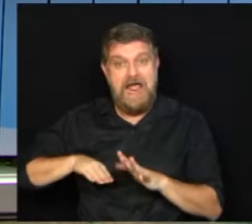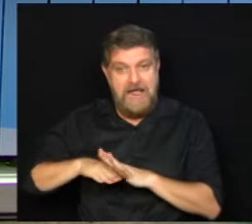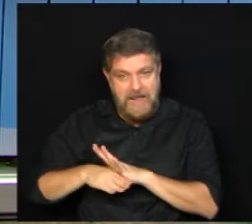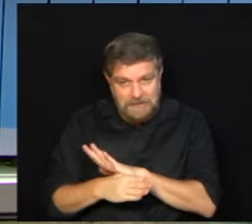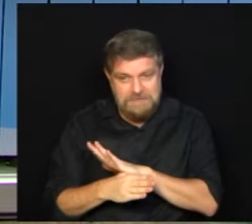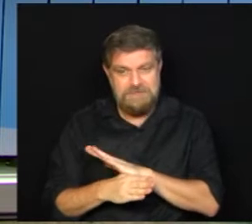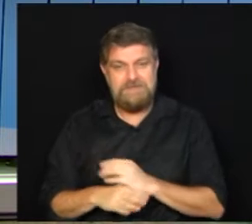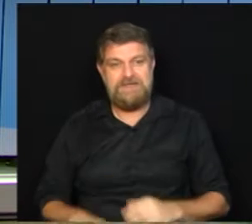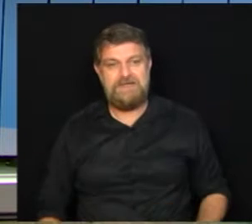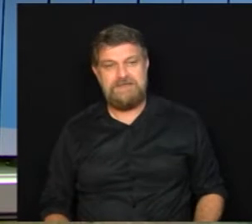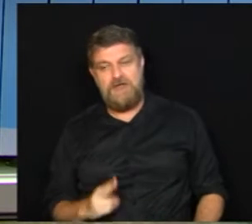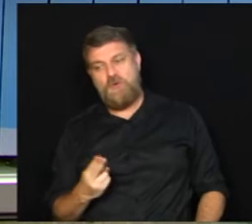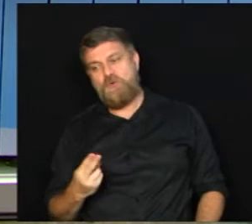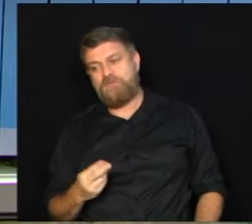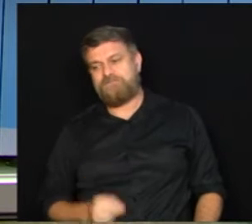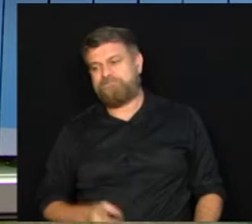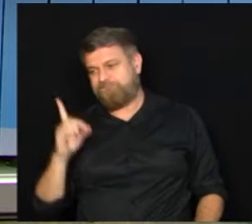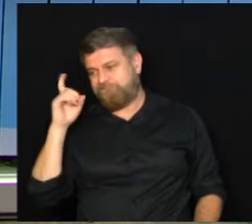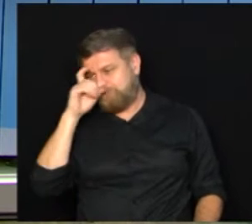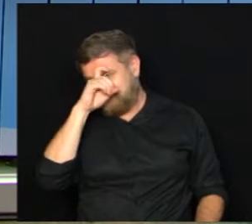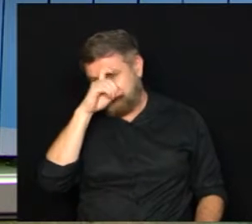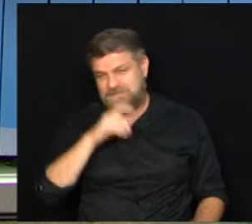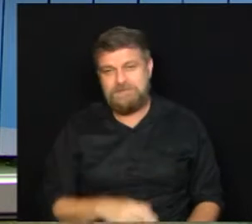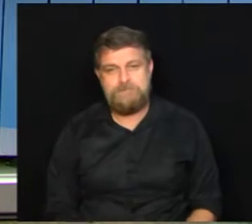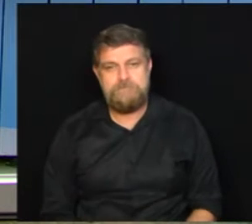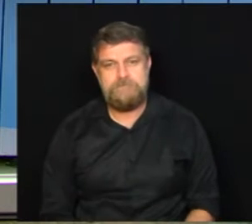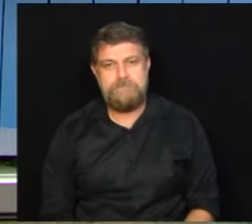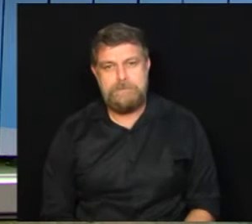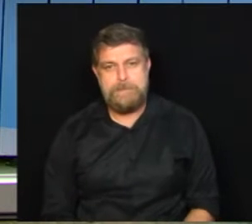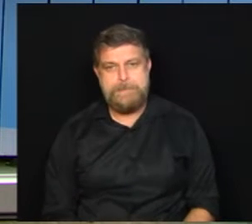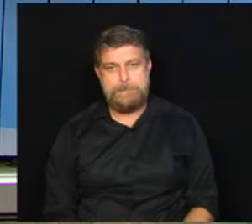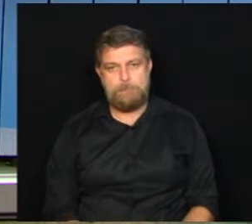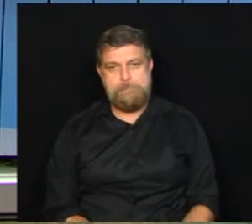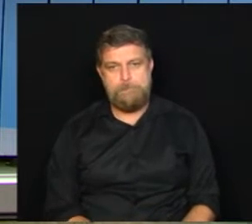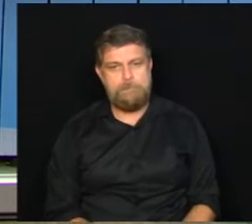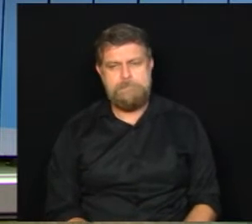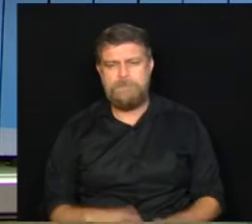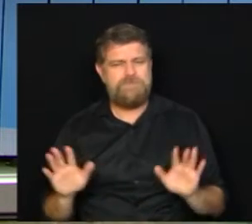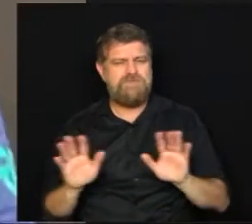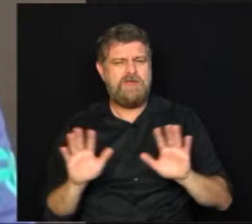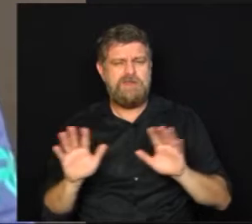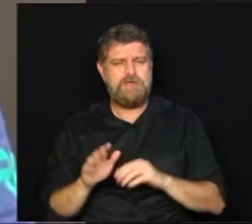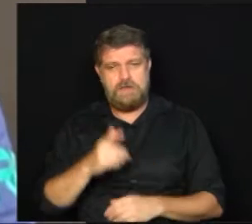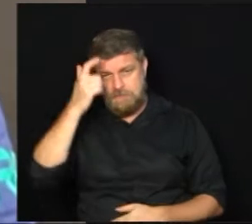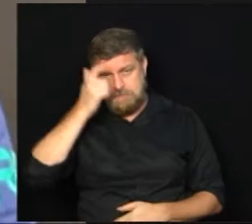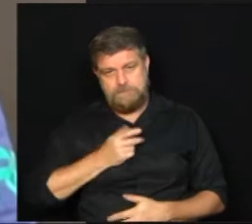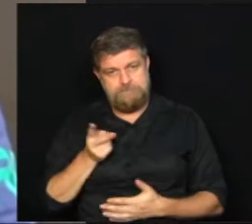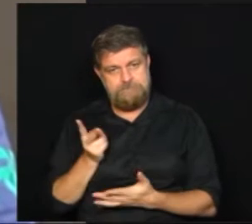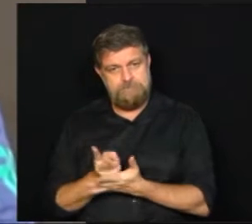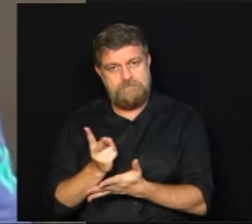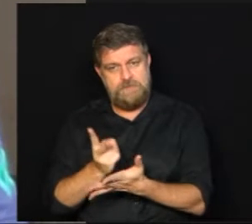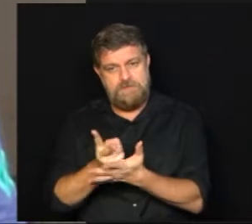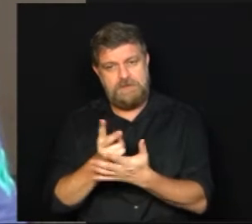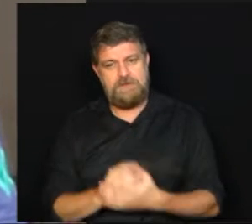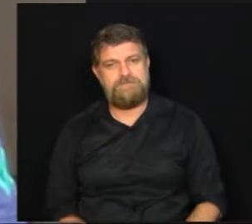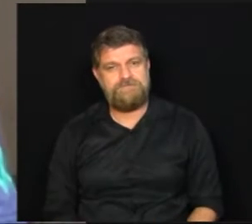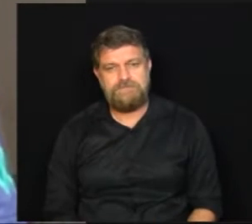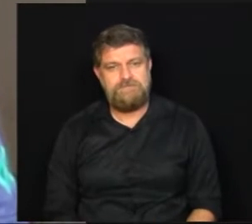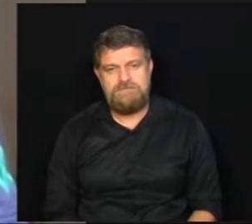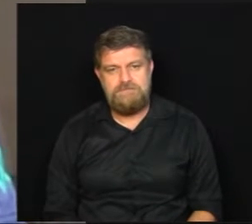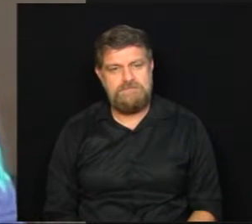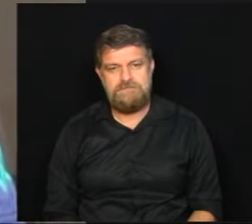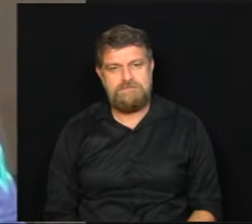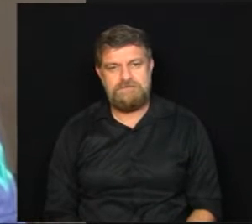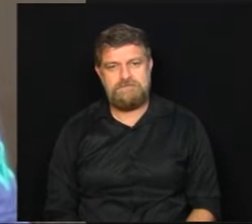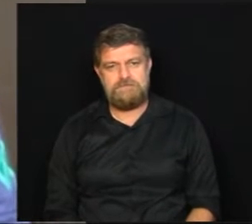com isso ou ainda é difícil para você? Não, assim, eu nunca tive problema de bater o